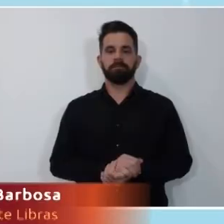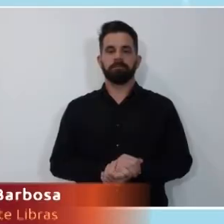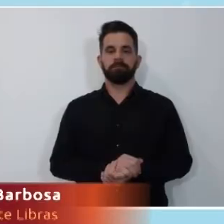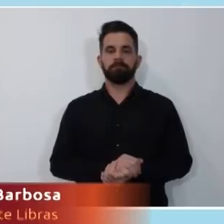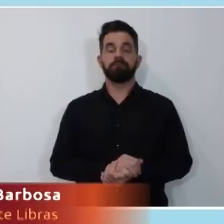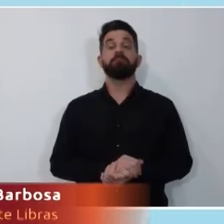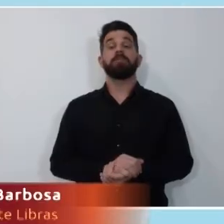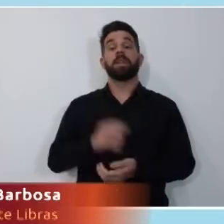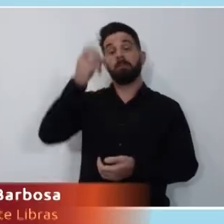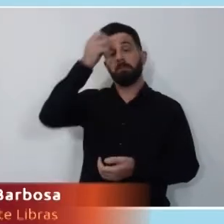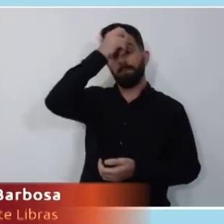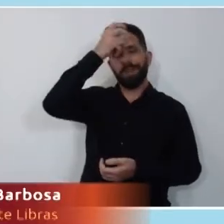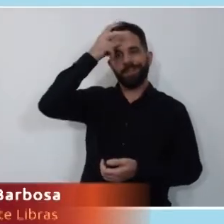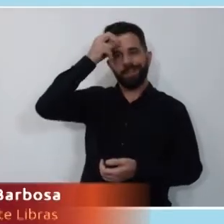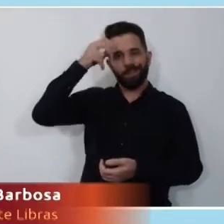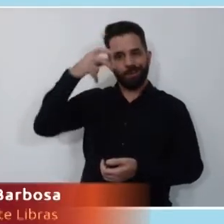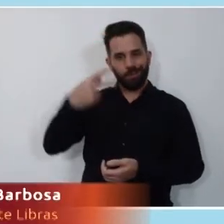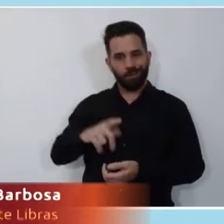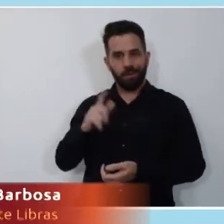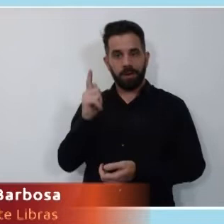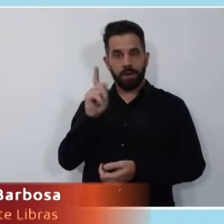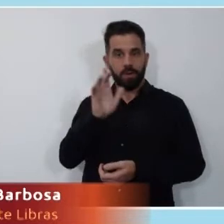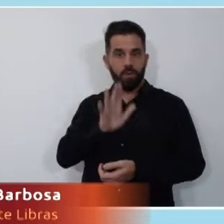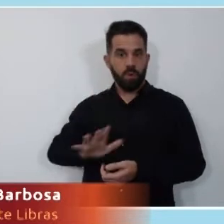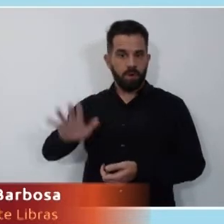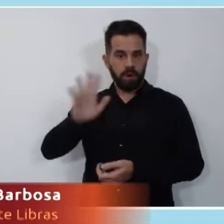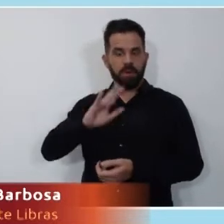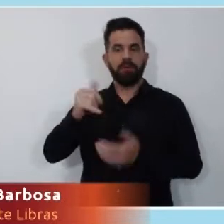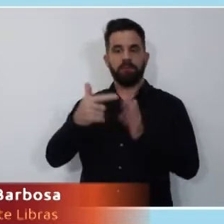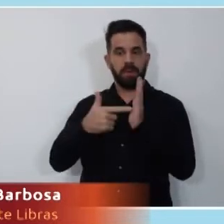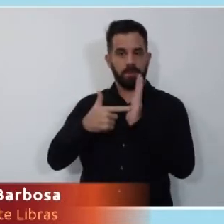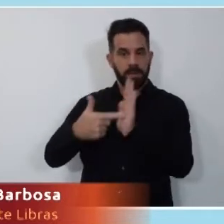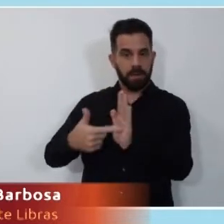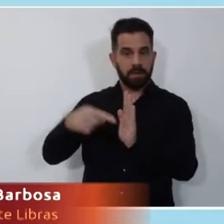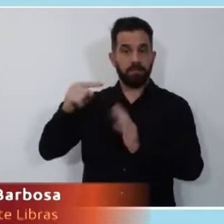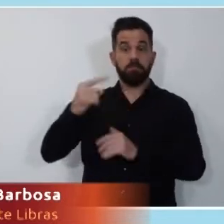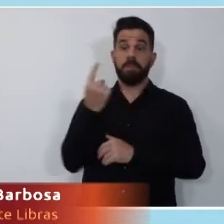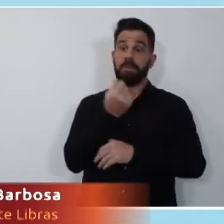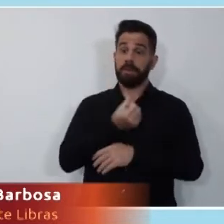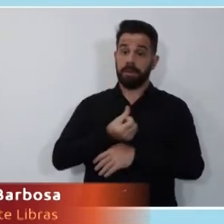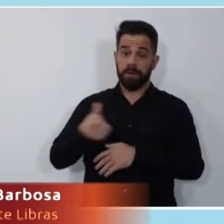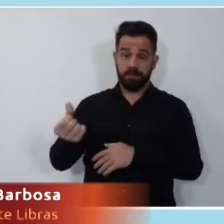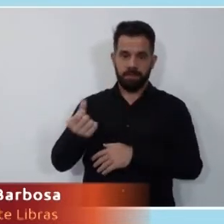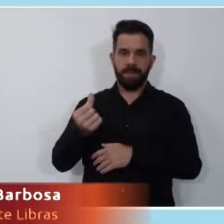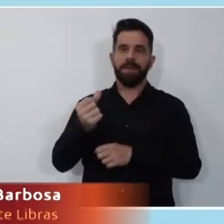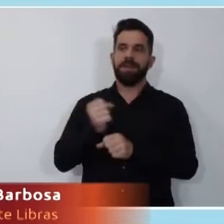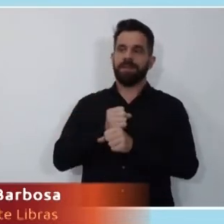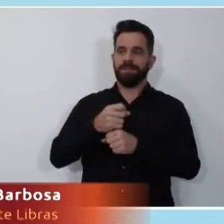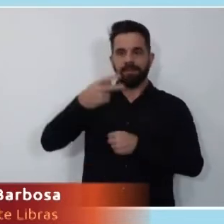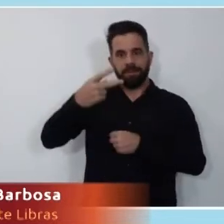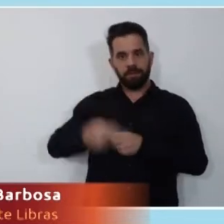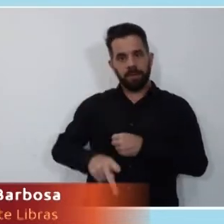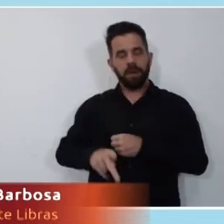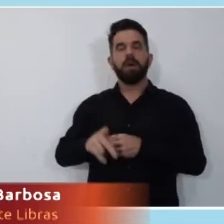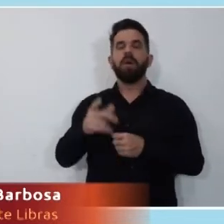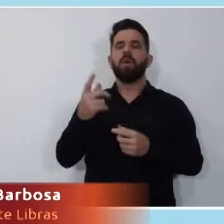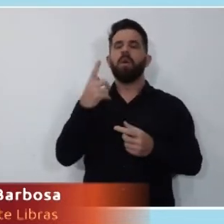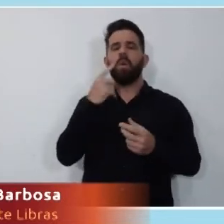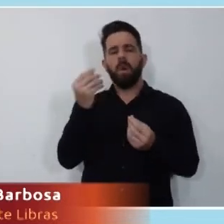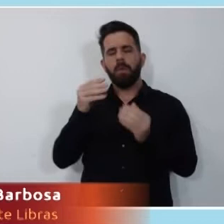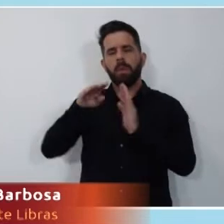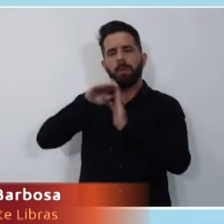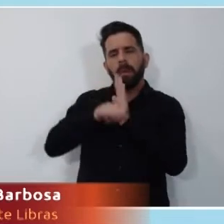A Prefeitura de Goiânia deve apresentar, ainda no primeiro semestre desse ano, um plano de mobilidade para a